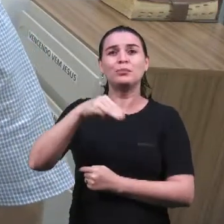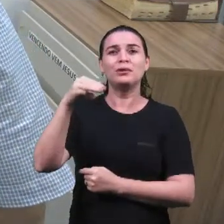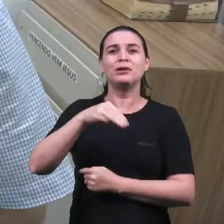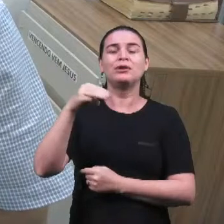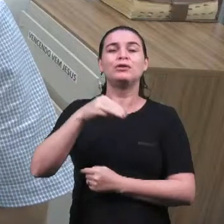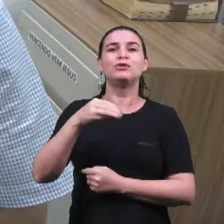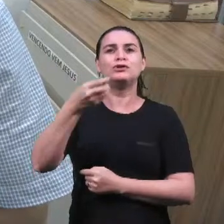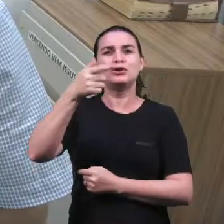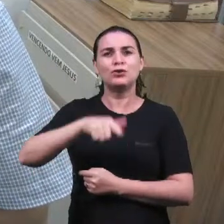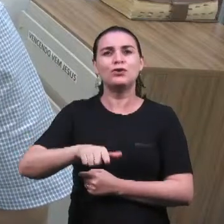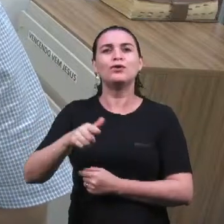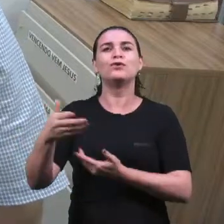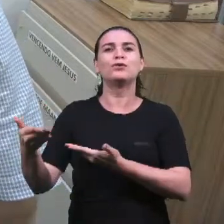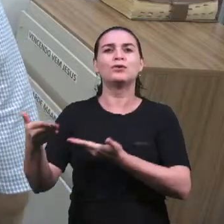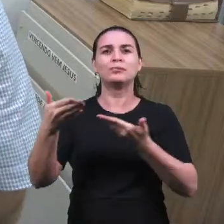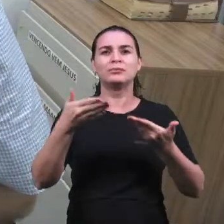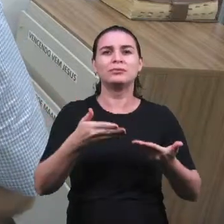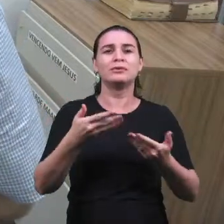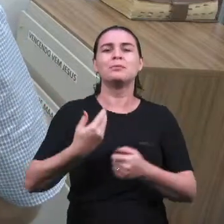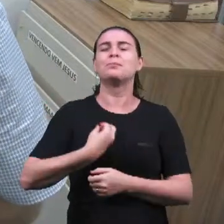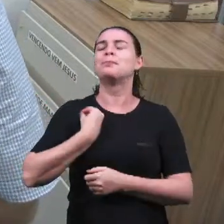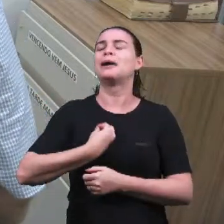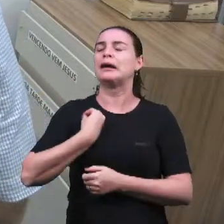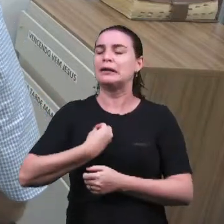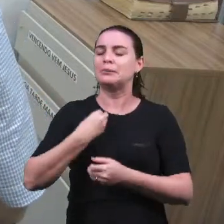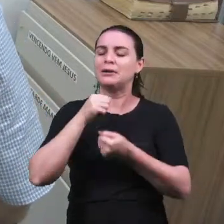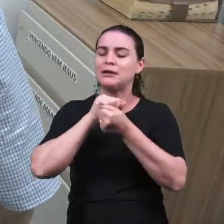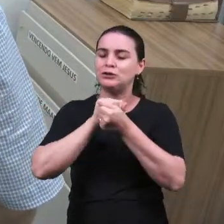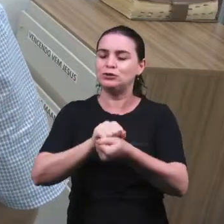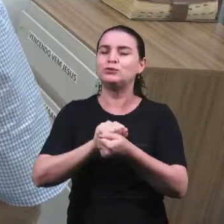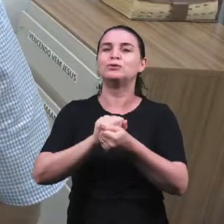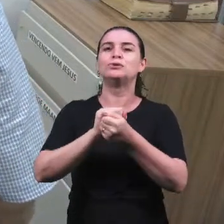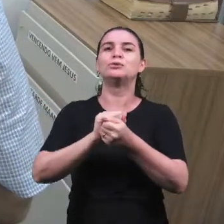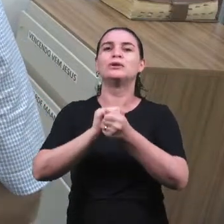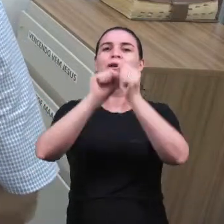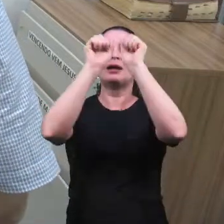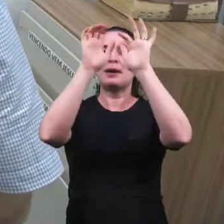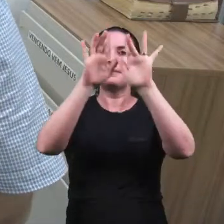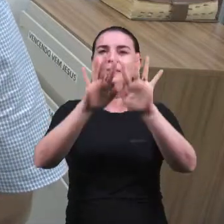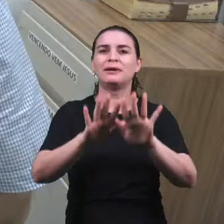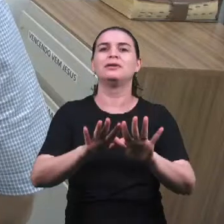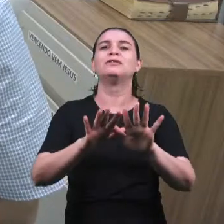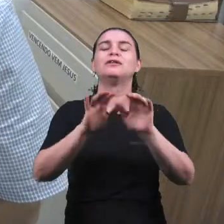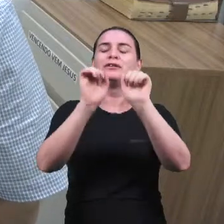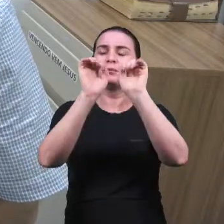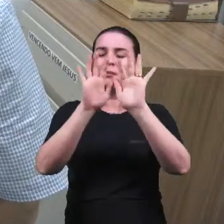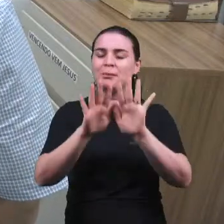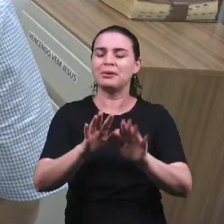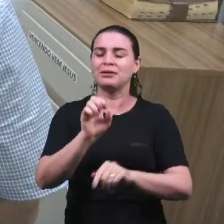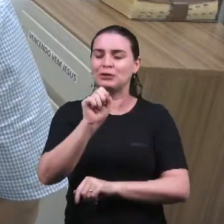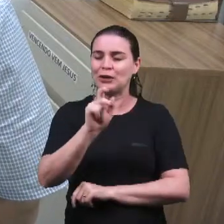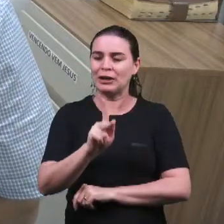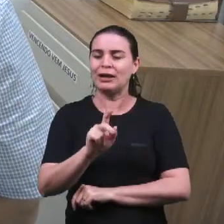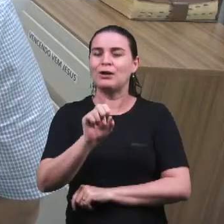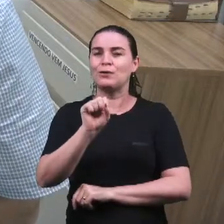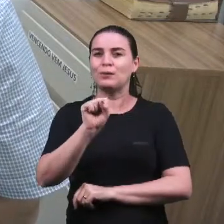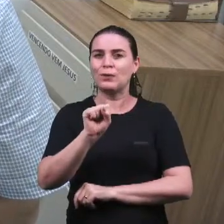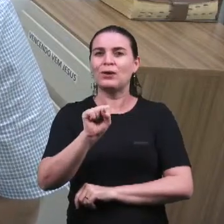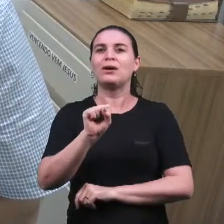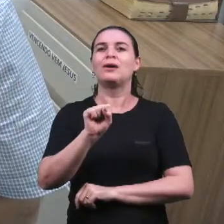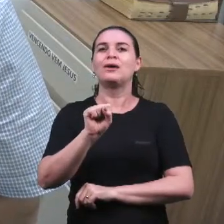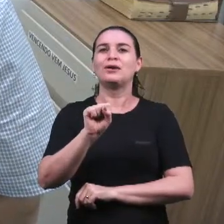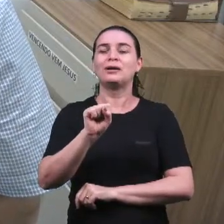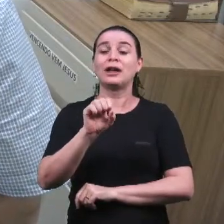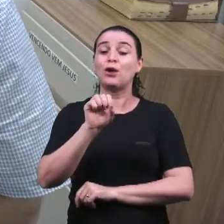o convite para você de casa, para que você participe conosco, receba a sua bênção. Vai ser uma bênção, tá bom? 8 horas, daqui portanto, a